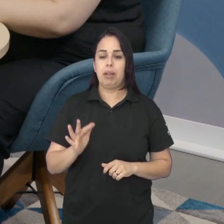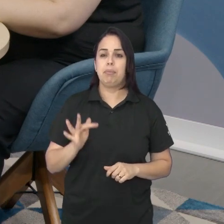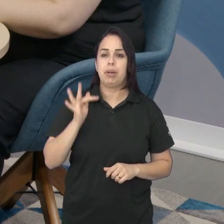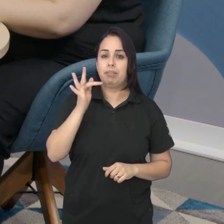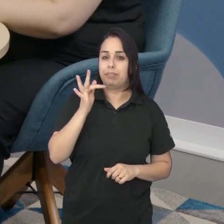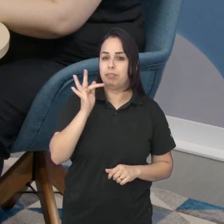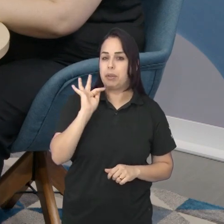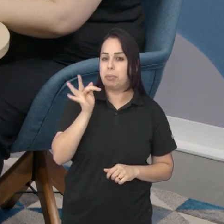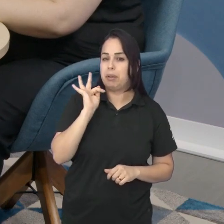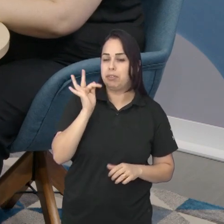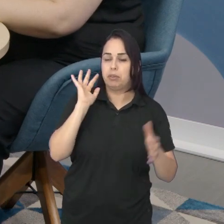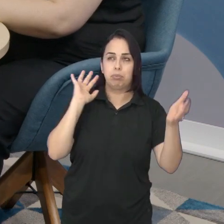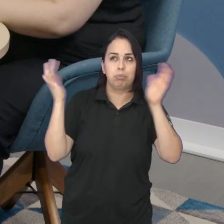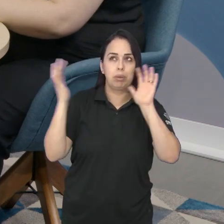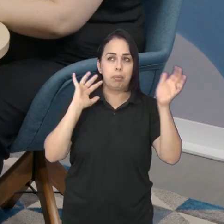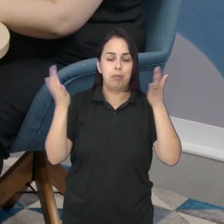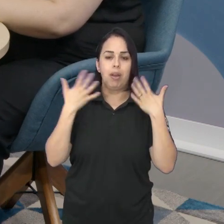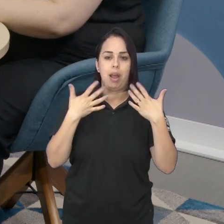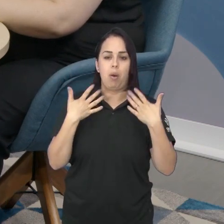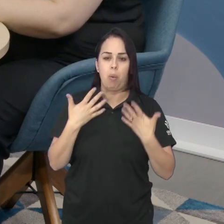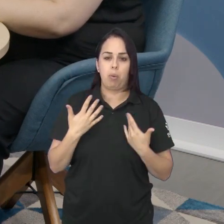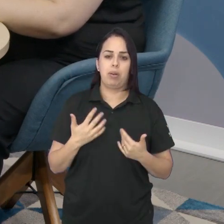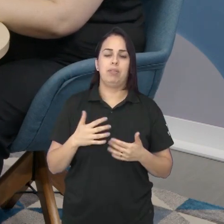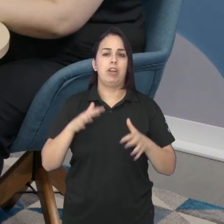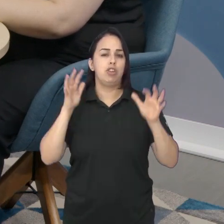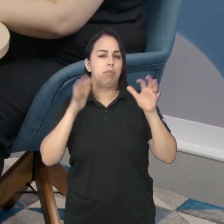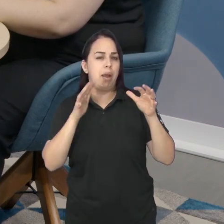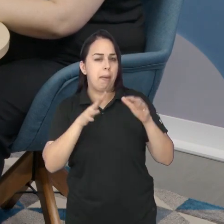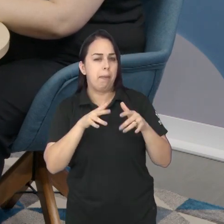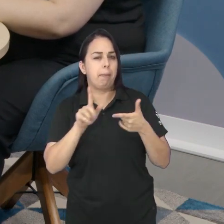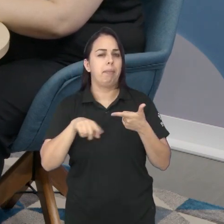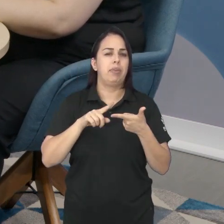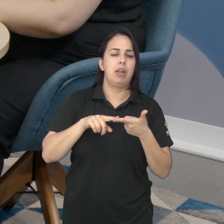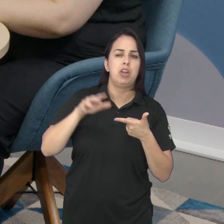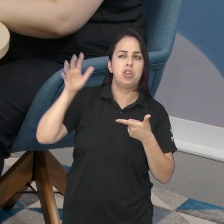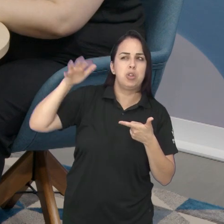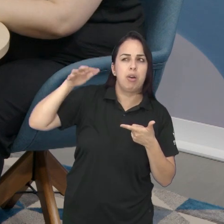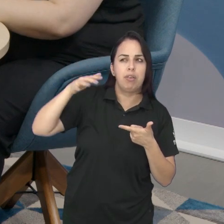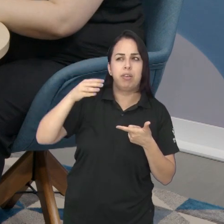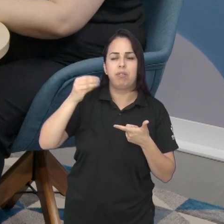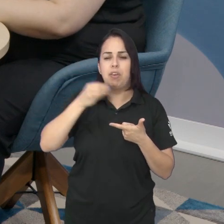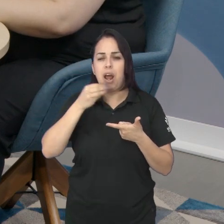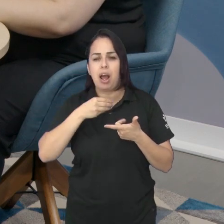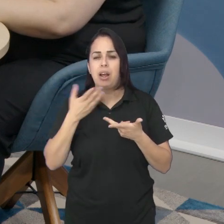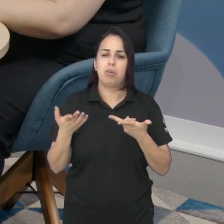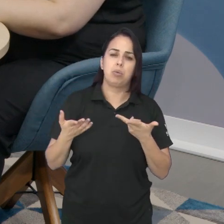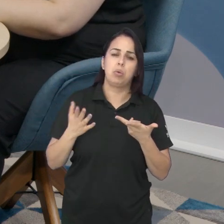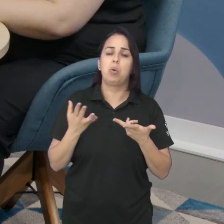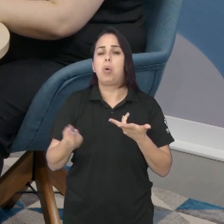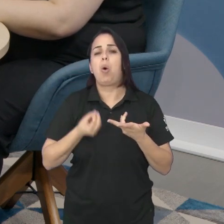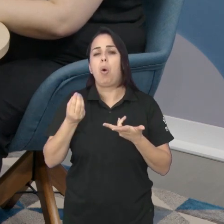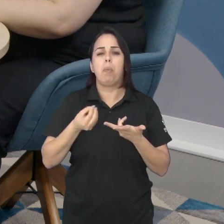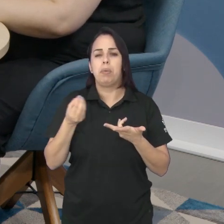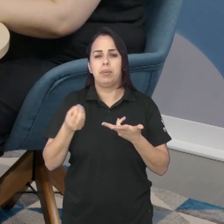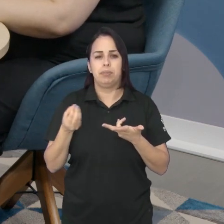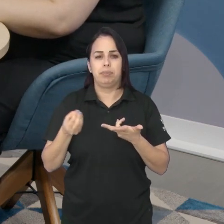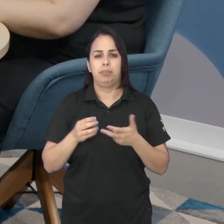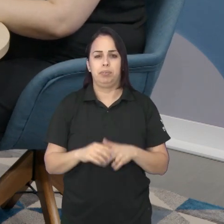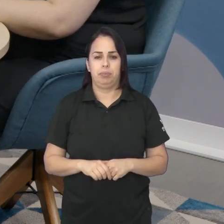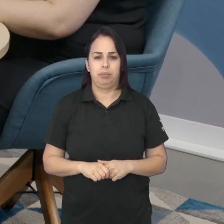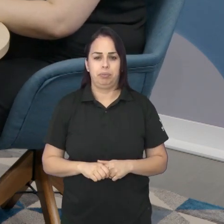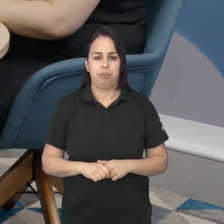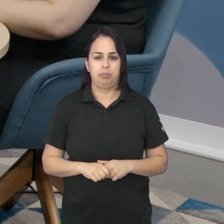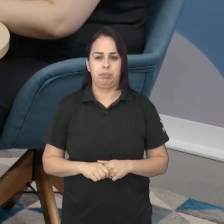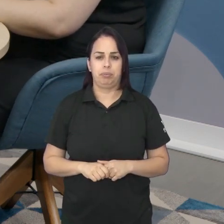Previsão para o verão desse ano, assim, deve ter mais chuvas, menos chuvas, deve ser um pouco atípico. Como que tá